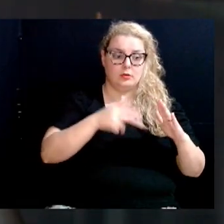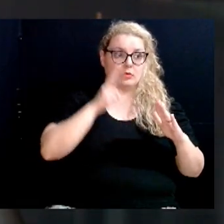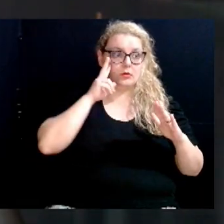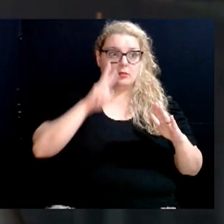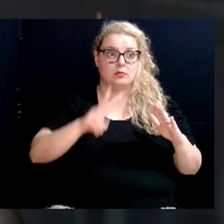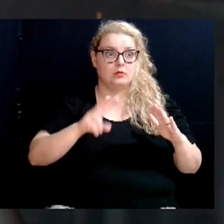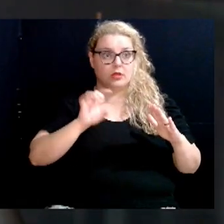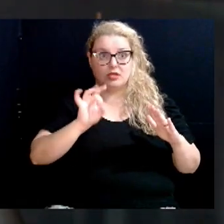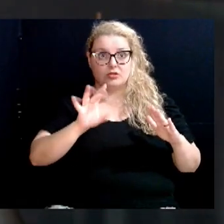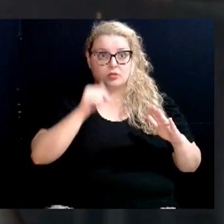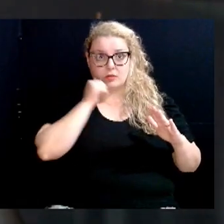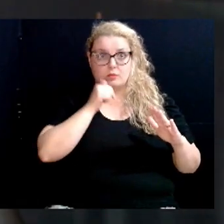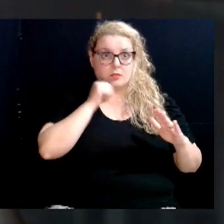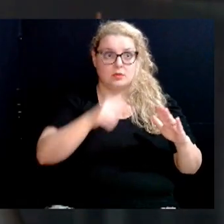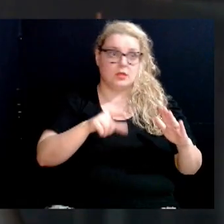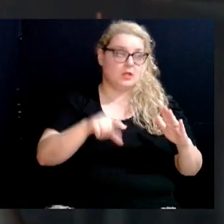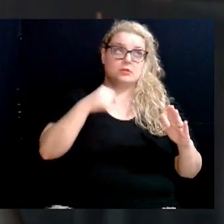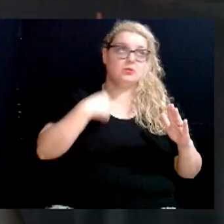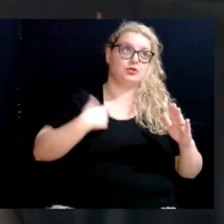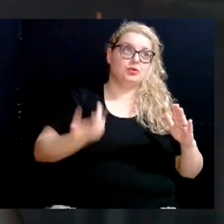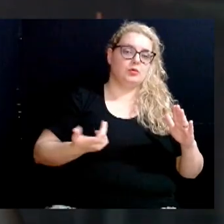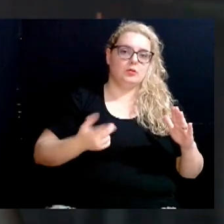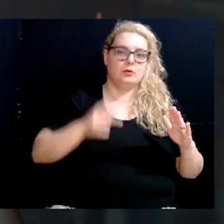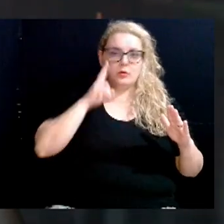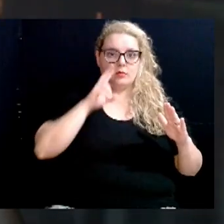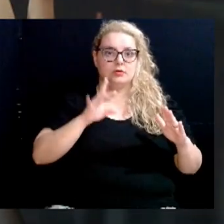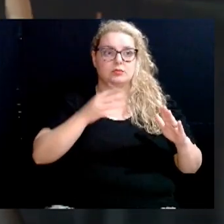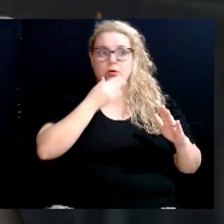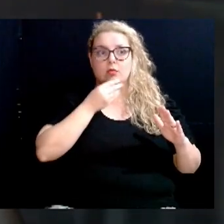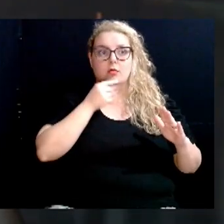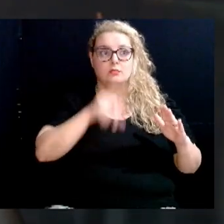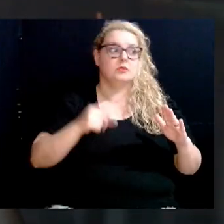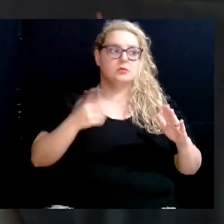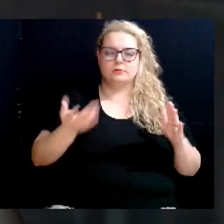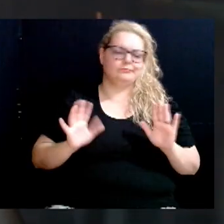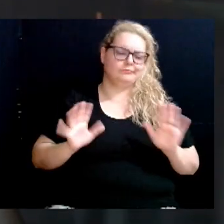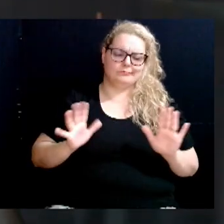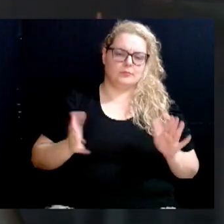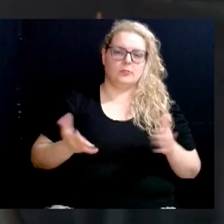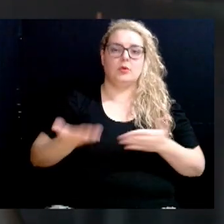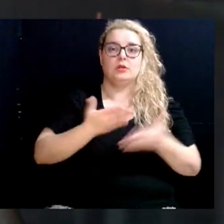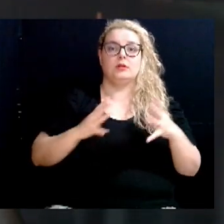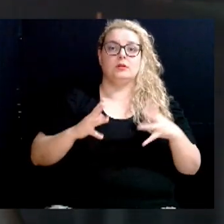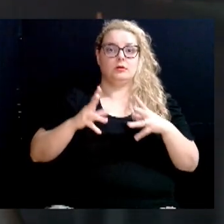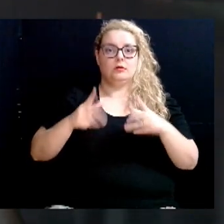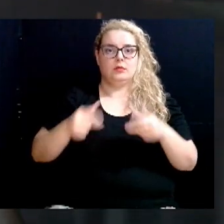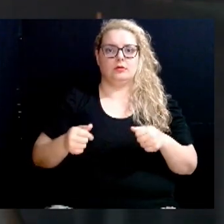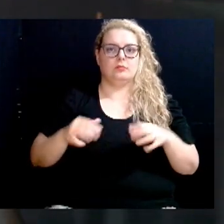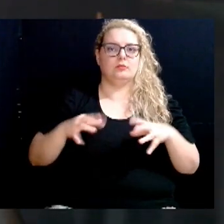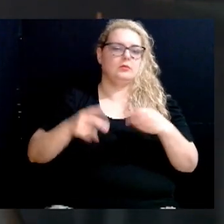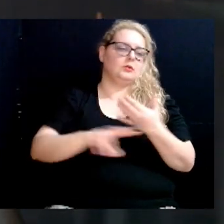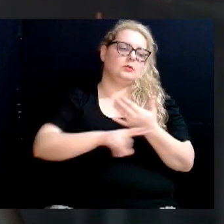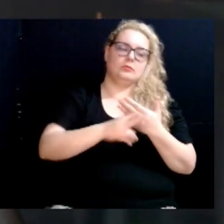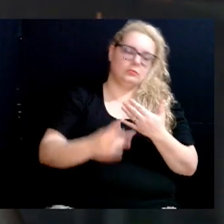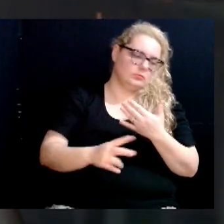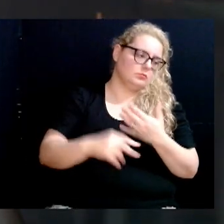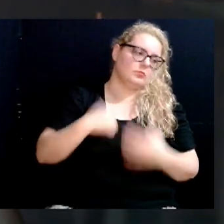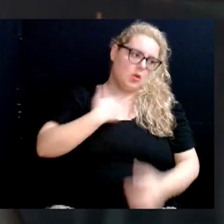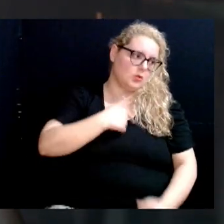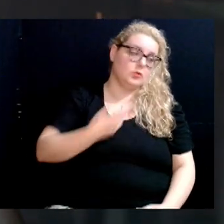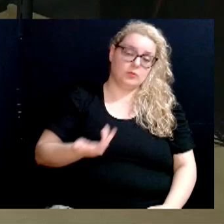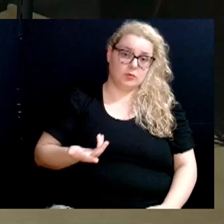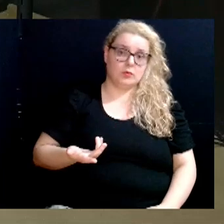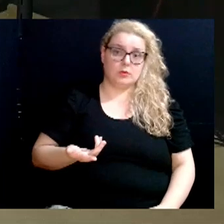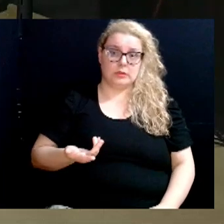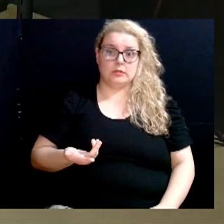só homens. Então, a gente está o tempo inteiro interagindo com tudo e tudo está afetando a gente. Então, isso é uma questão que